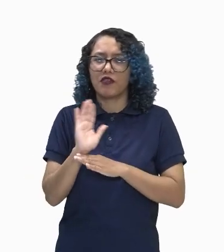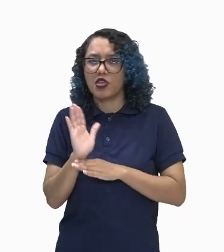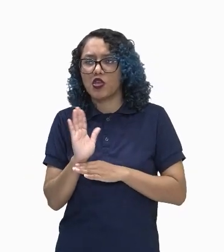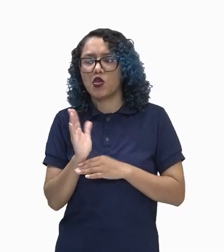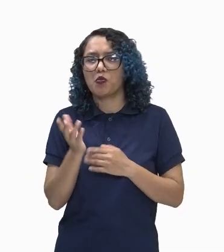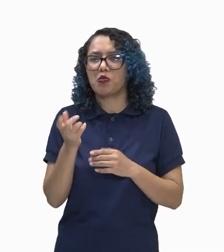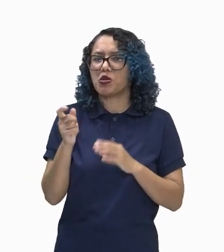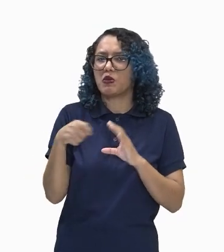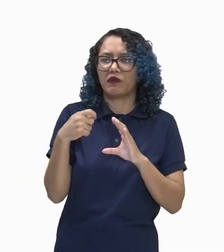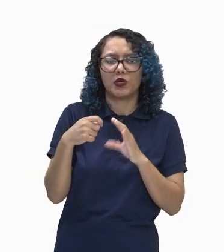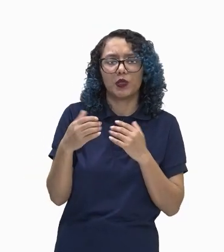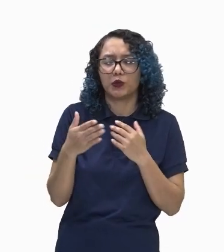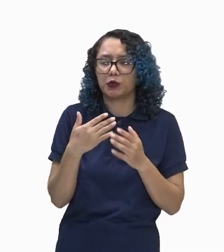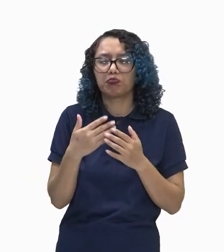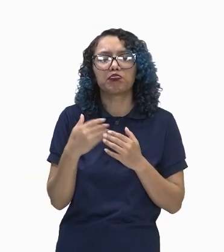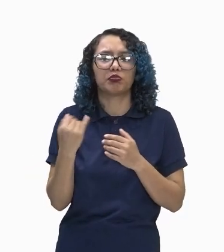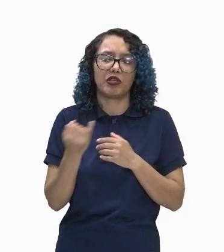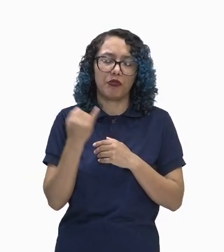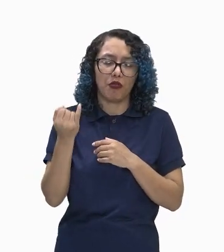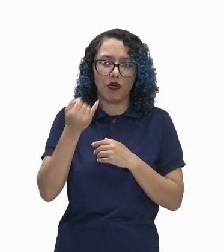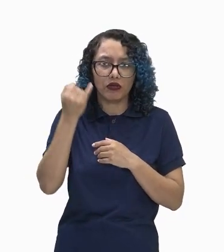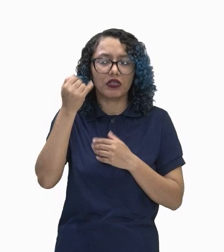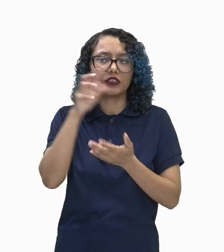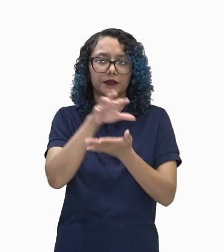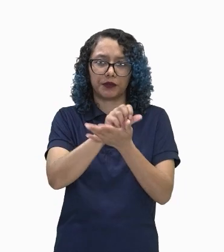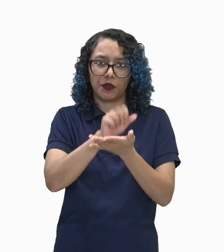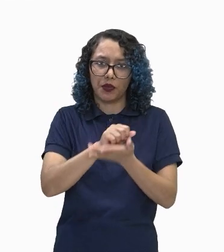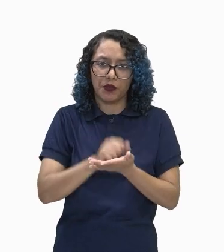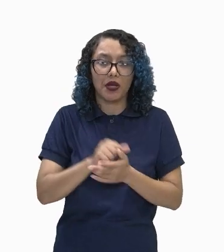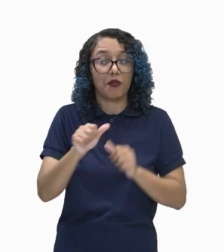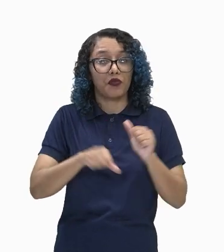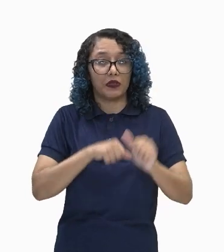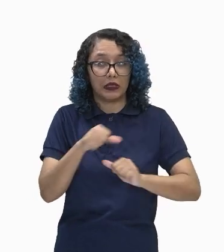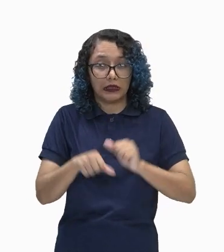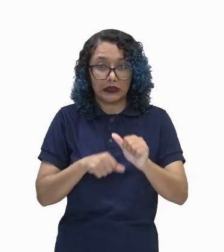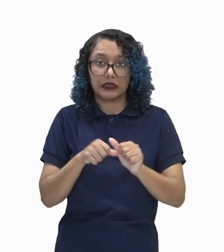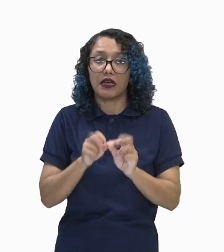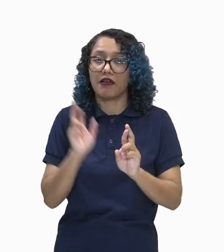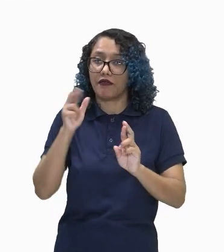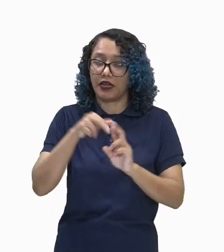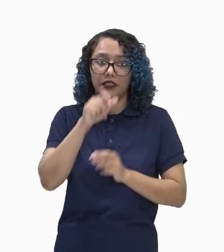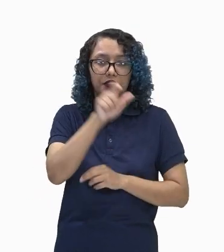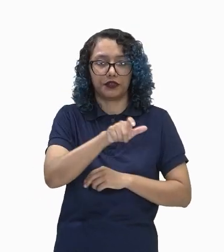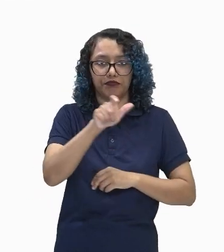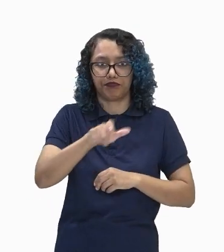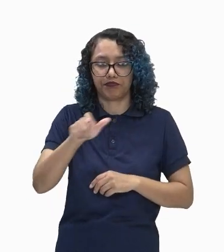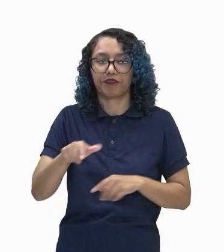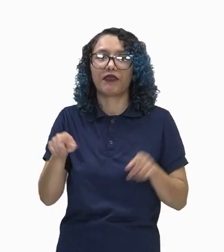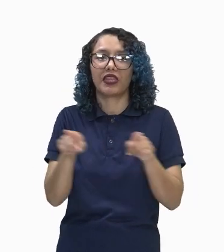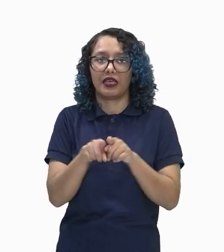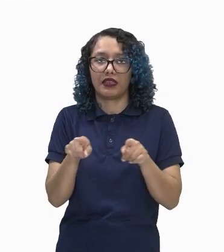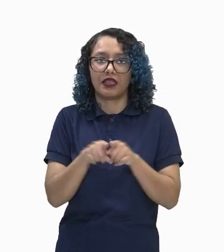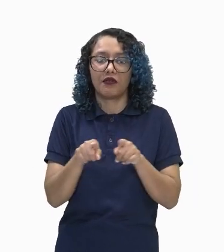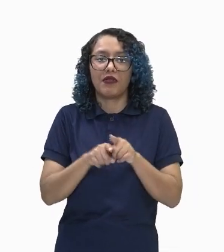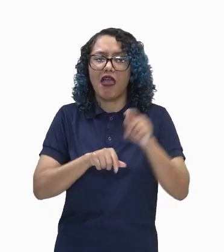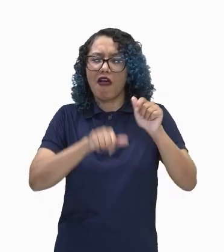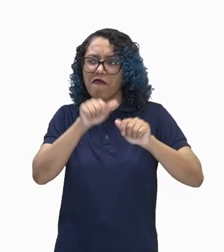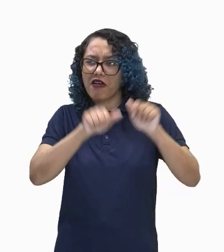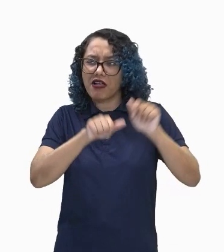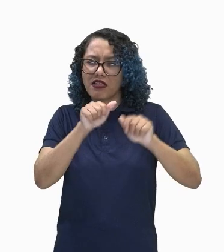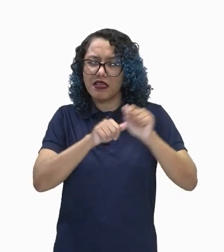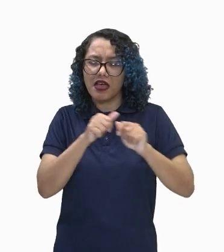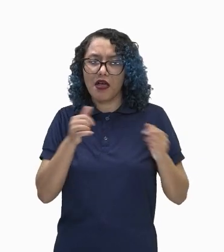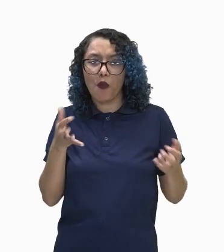mais breve, é importante registrar essas mudanças. E também avaliar a qualidade da atuação